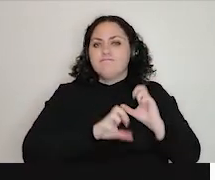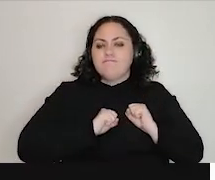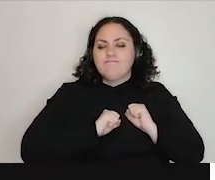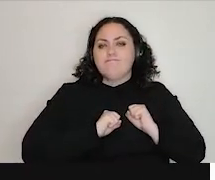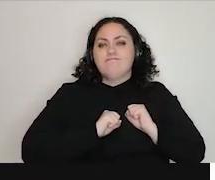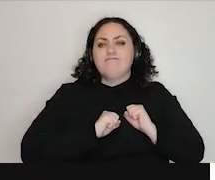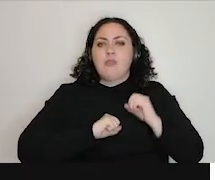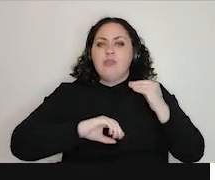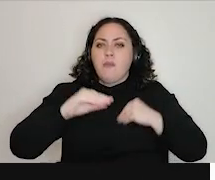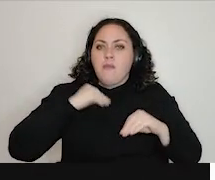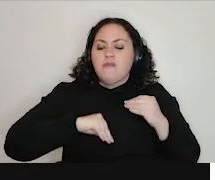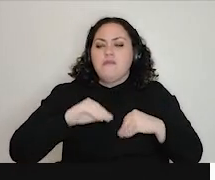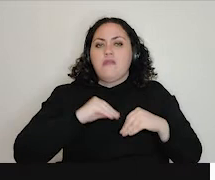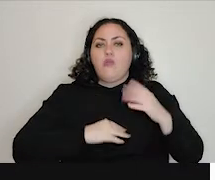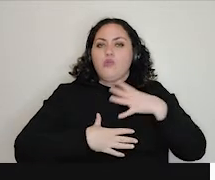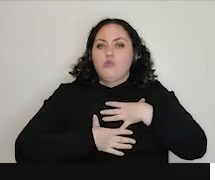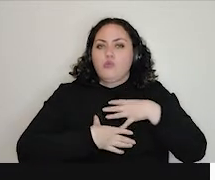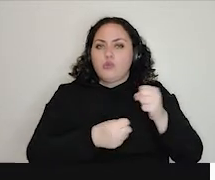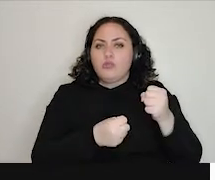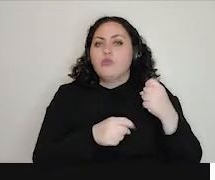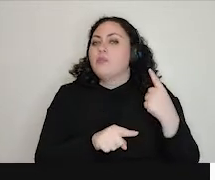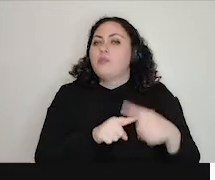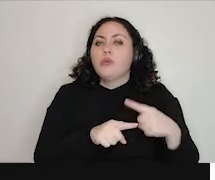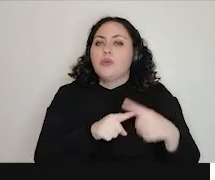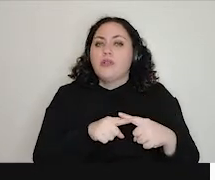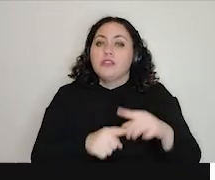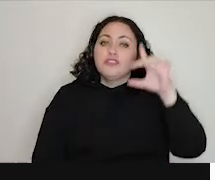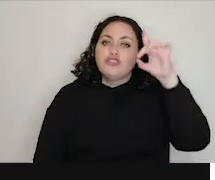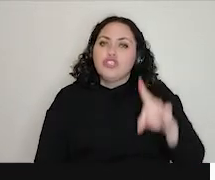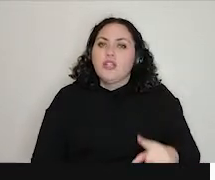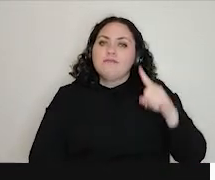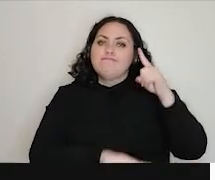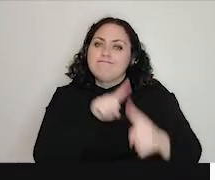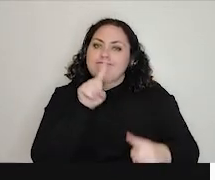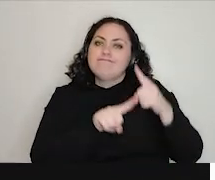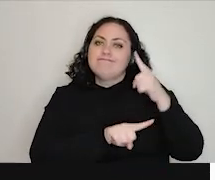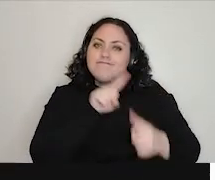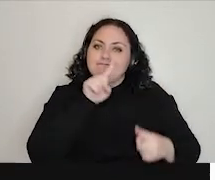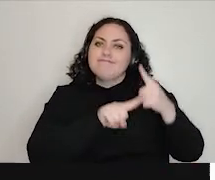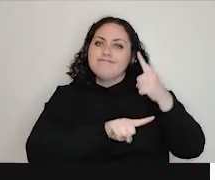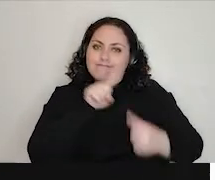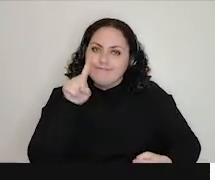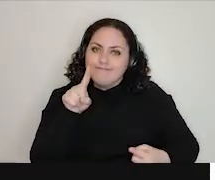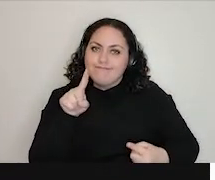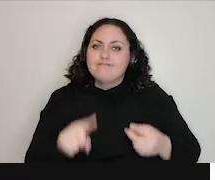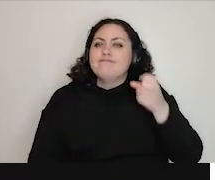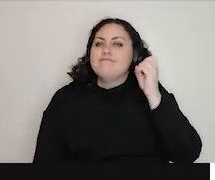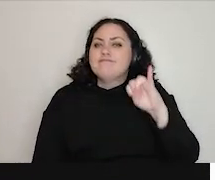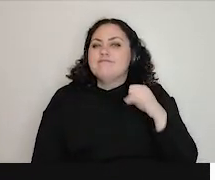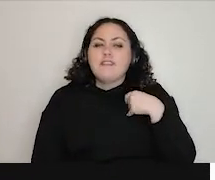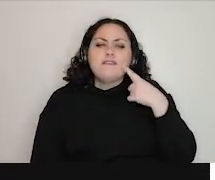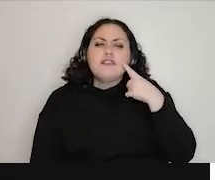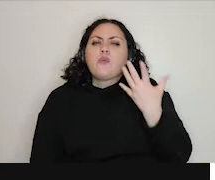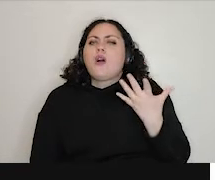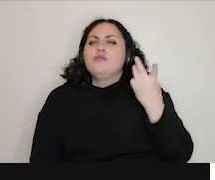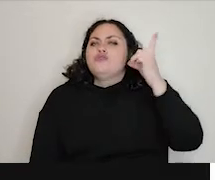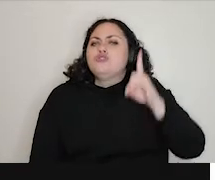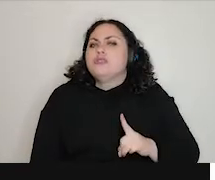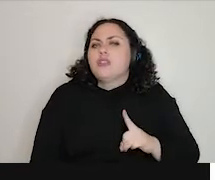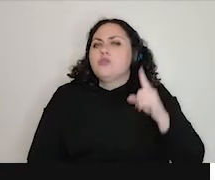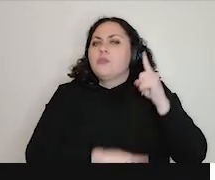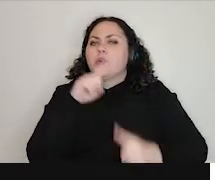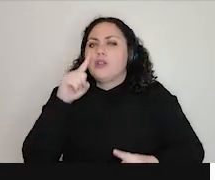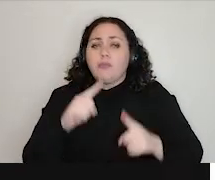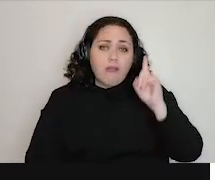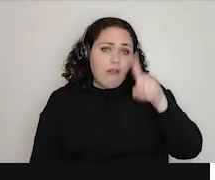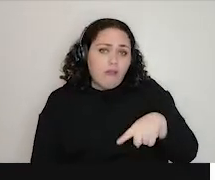tipo de transtorno. Por quê? Pela violação de direitos. E aí, se a gente for olhar que tipo de direito é violado, o